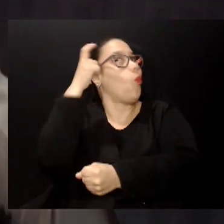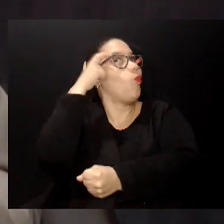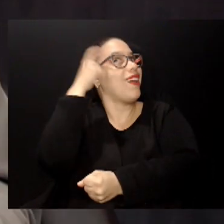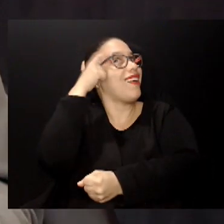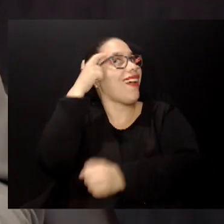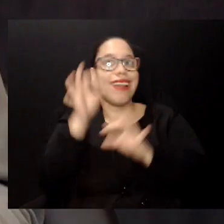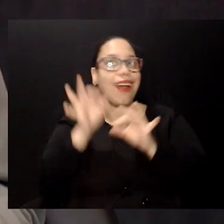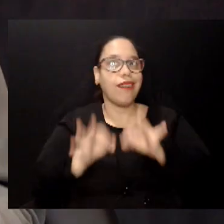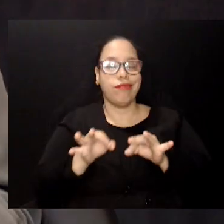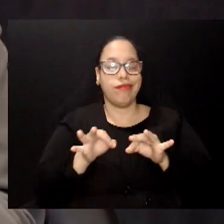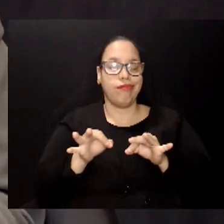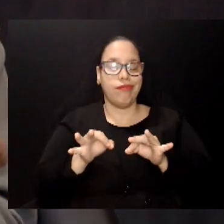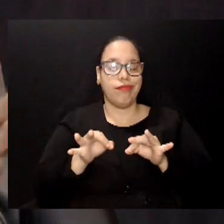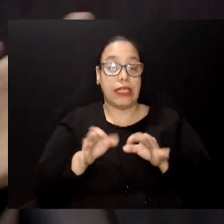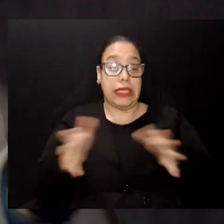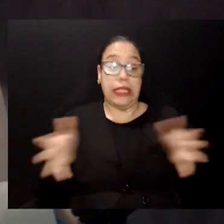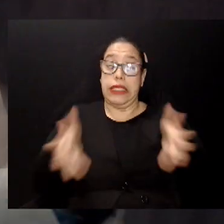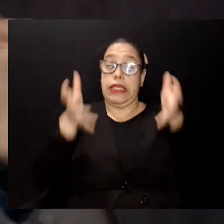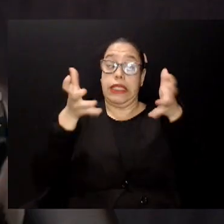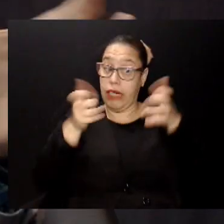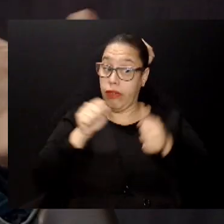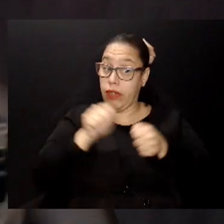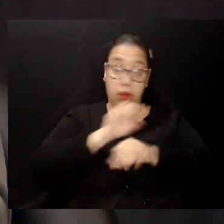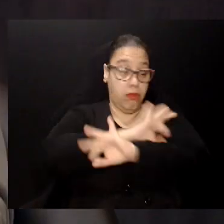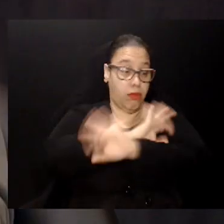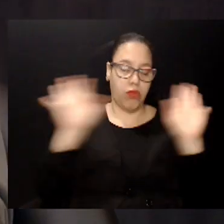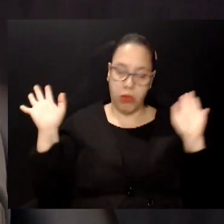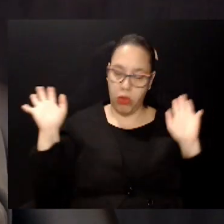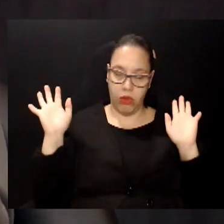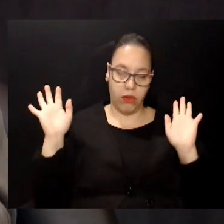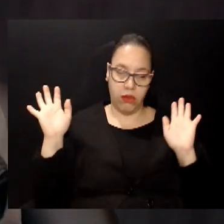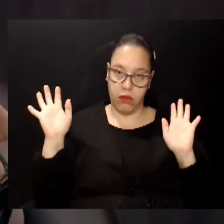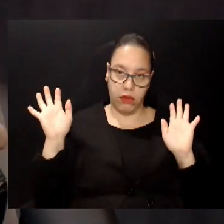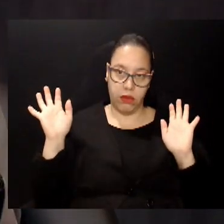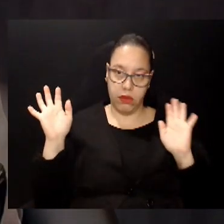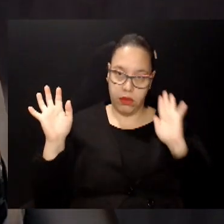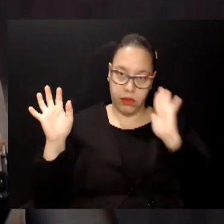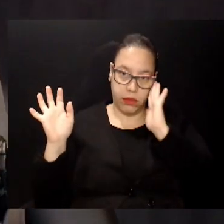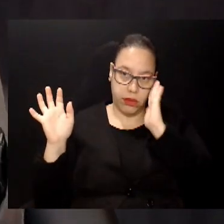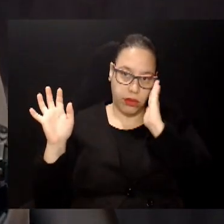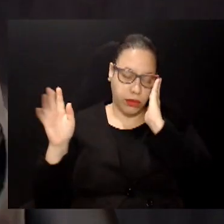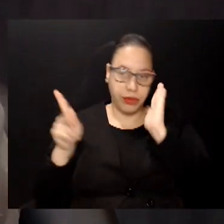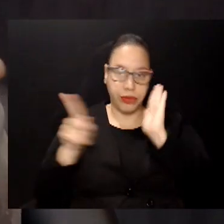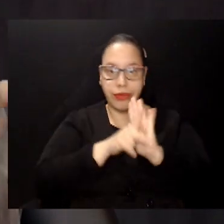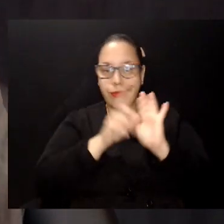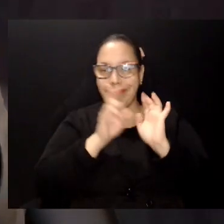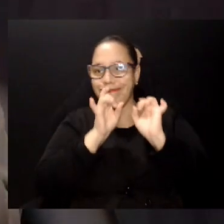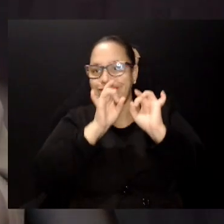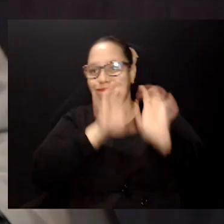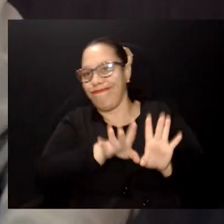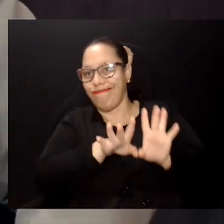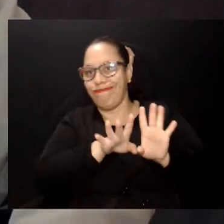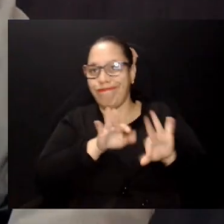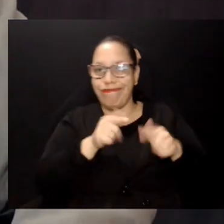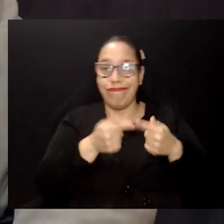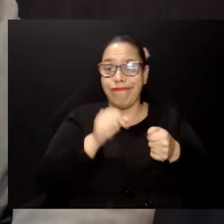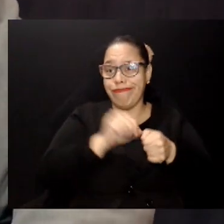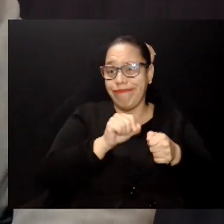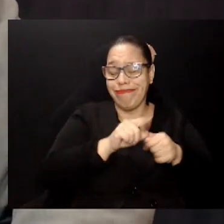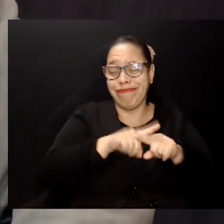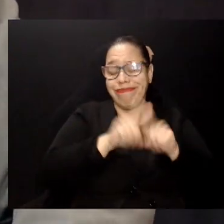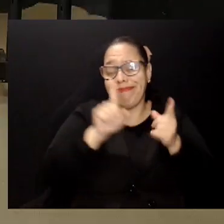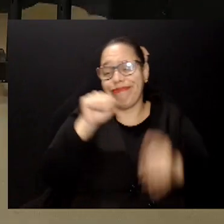mais impulsivo, e aí você, para você pertencer e não ser rejeitado naquele grupo, você faz o que tem que ser feito, só que depois a conta vem,